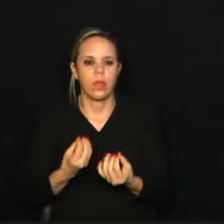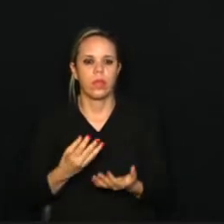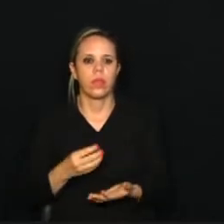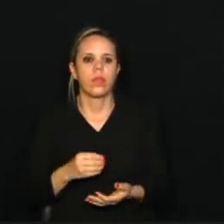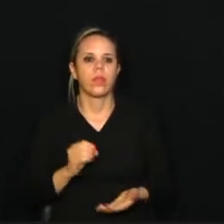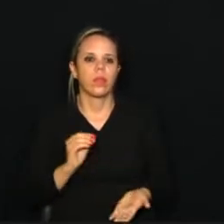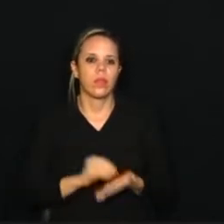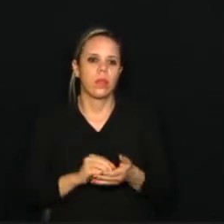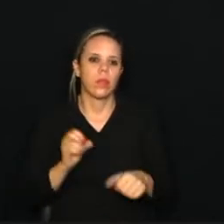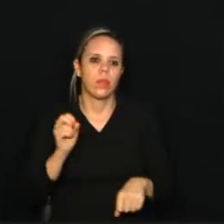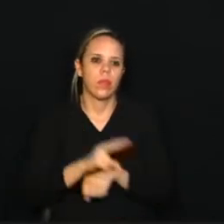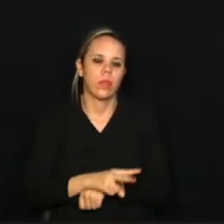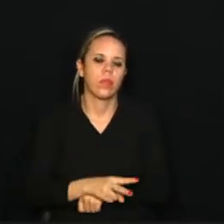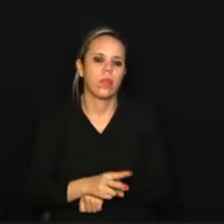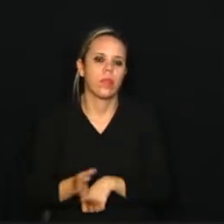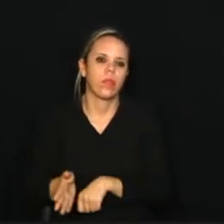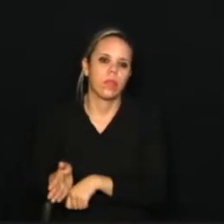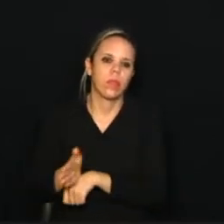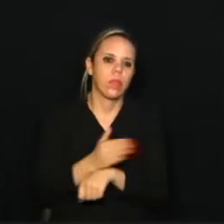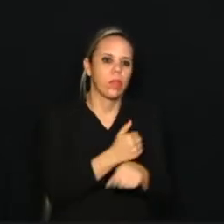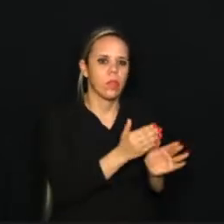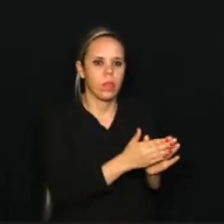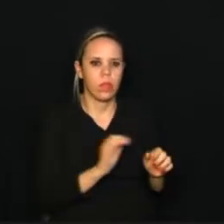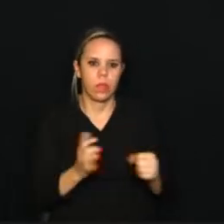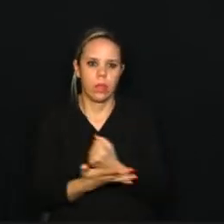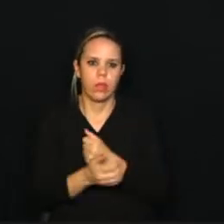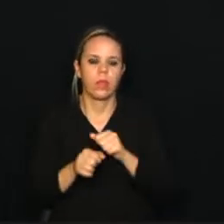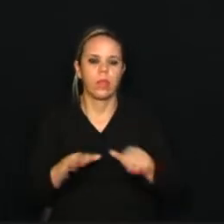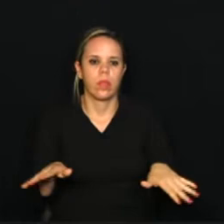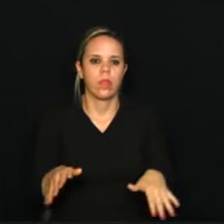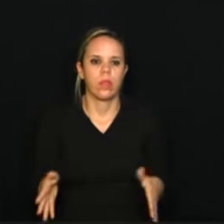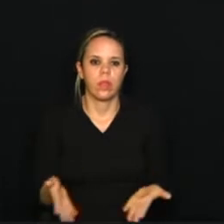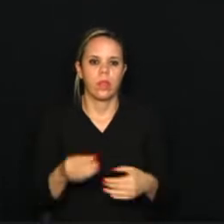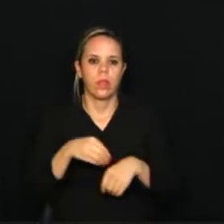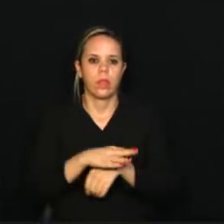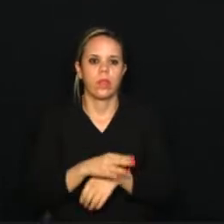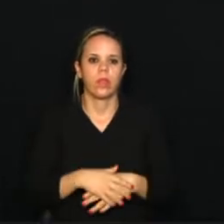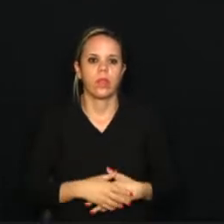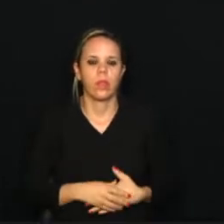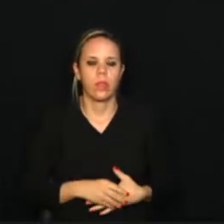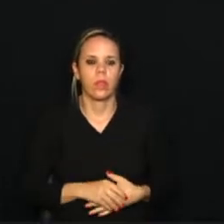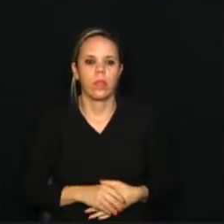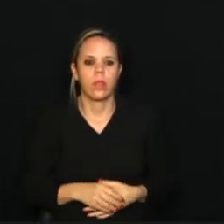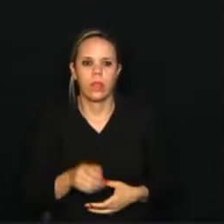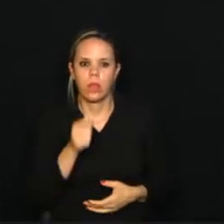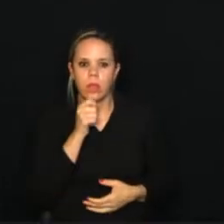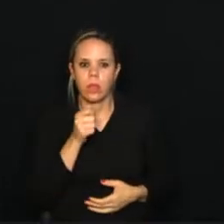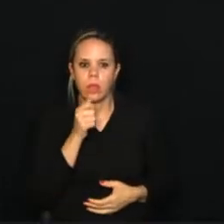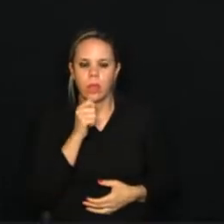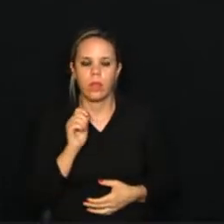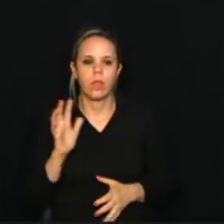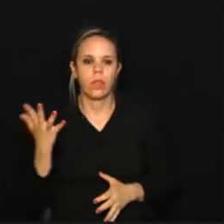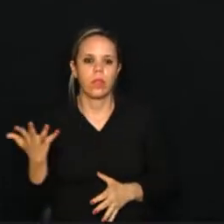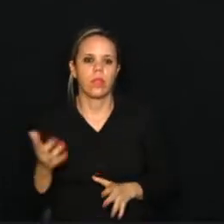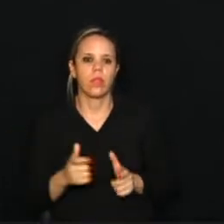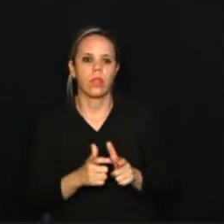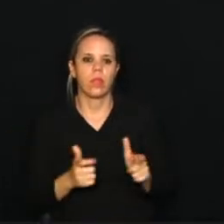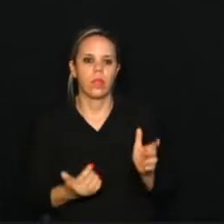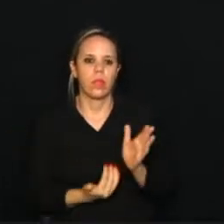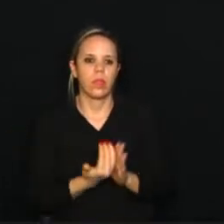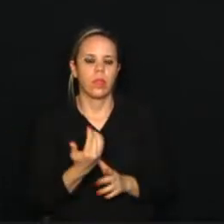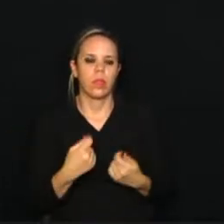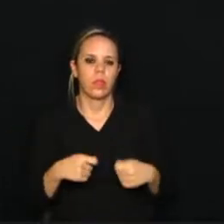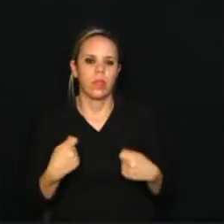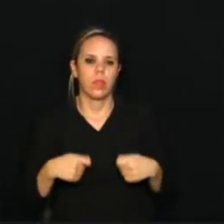de vagas antes do período da pandemia, levando em consideração ainda eventual aumento da